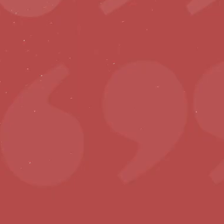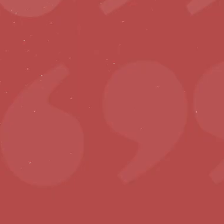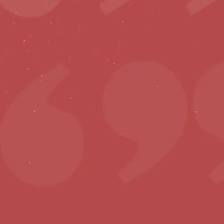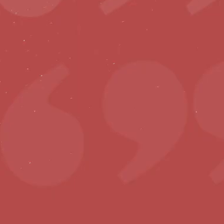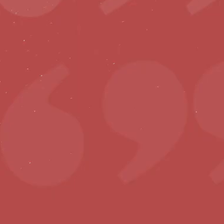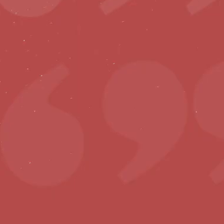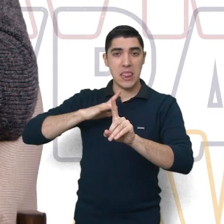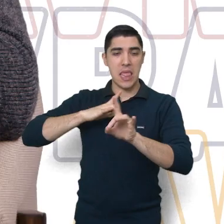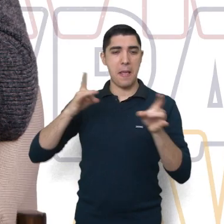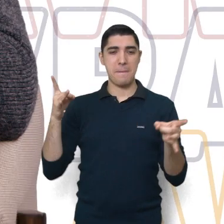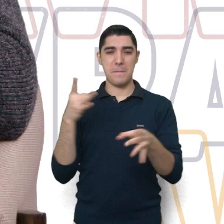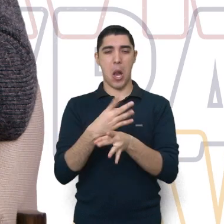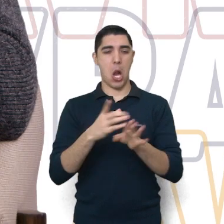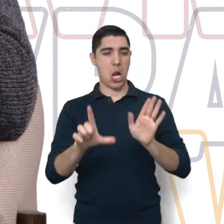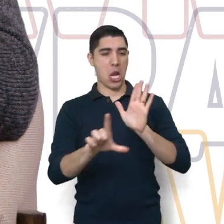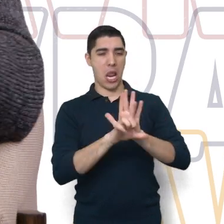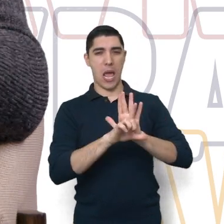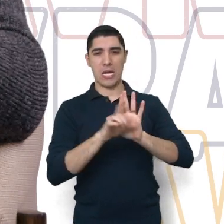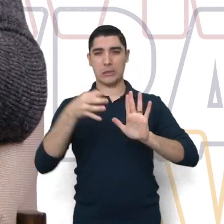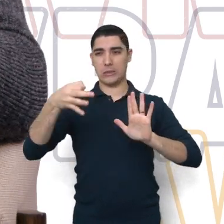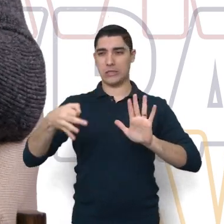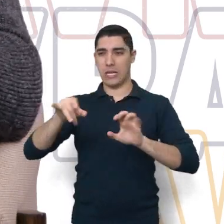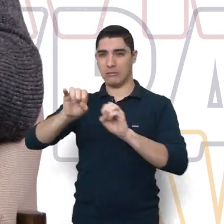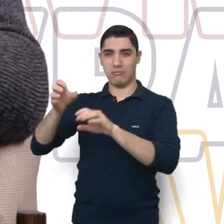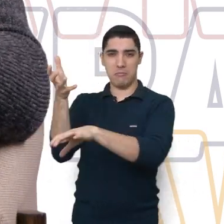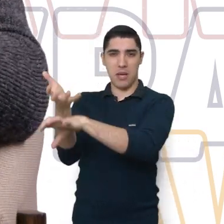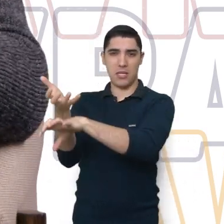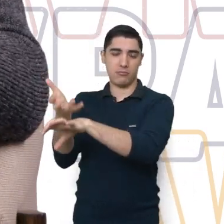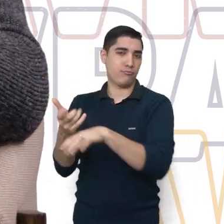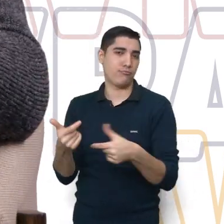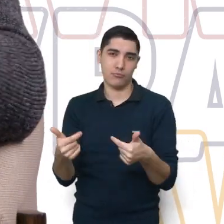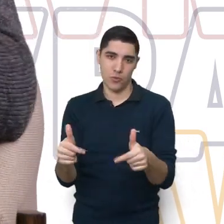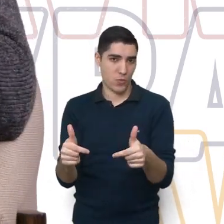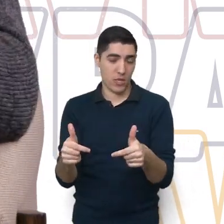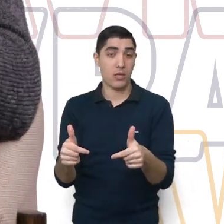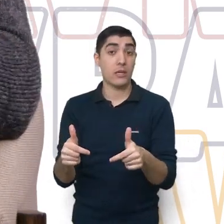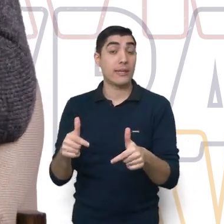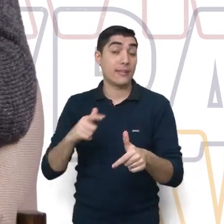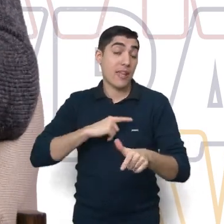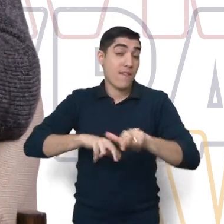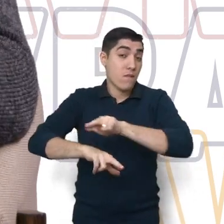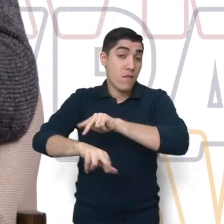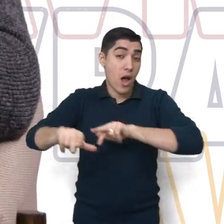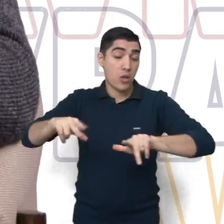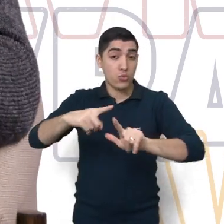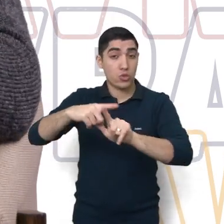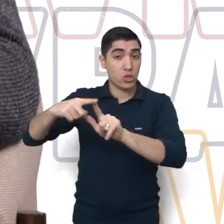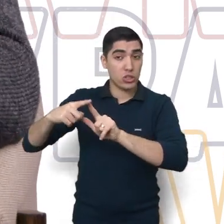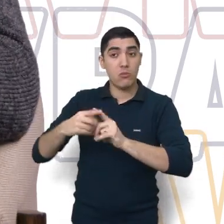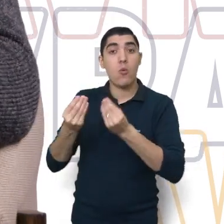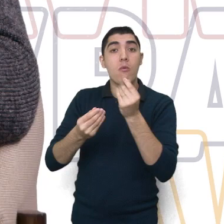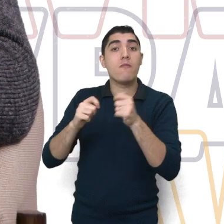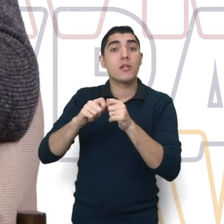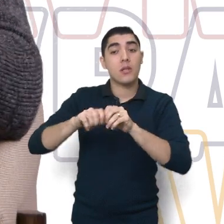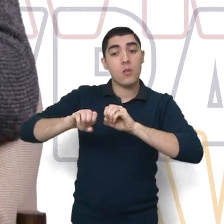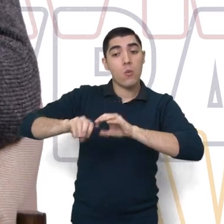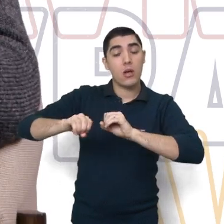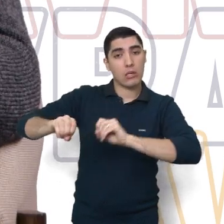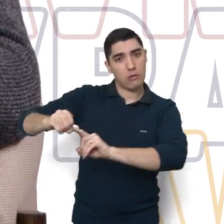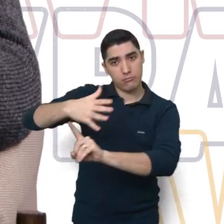ambiental várias formas de fazer educação ambiental o que nós estamos fazendo agora nesse momento